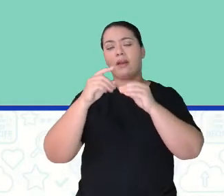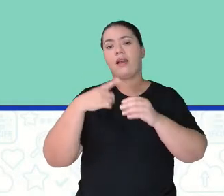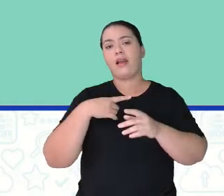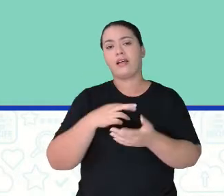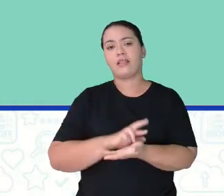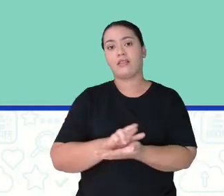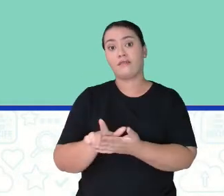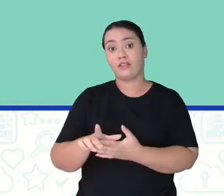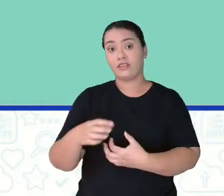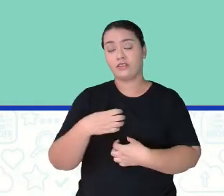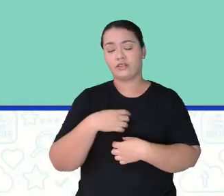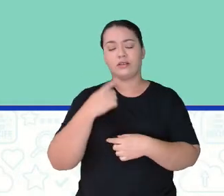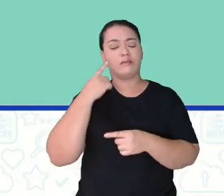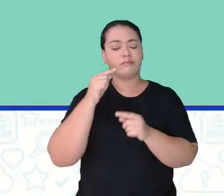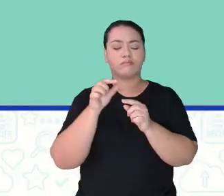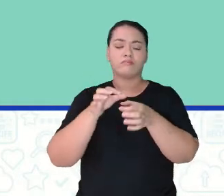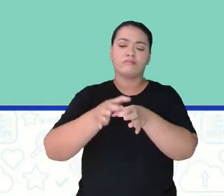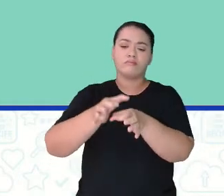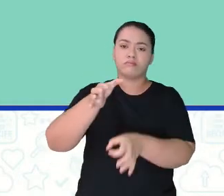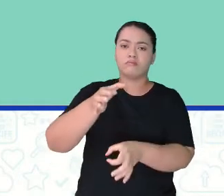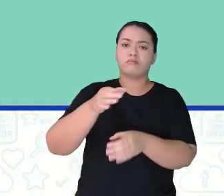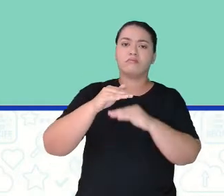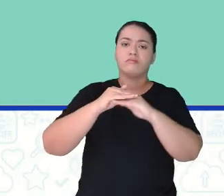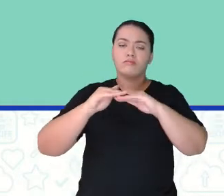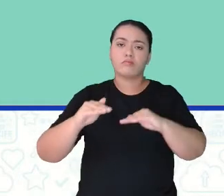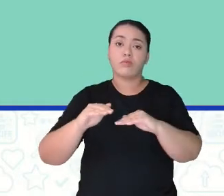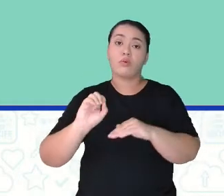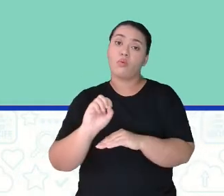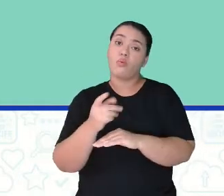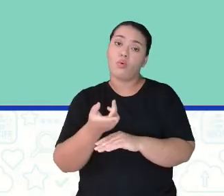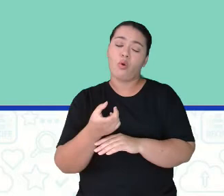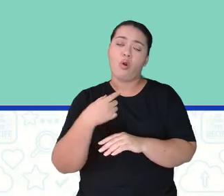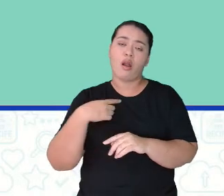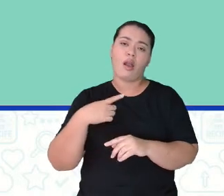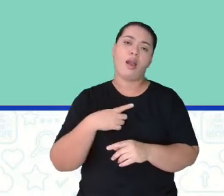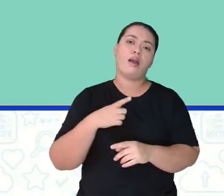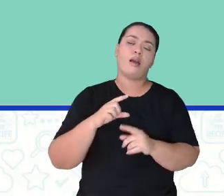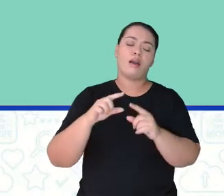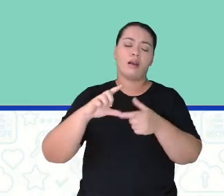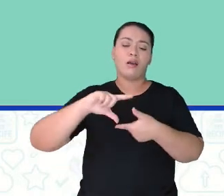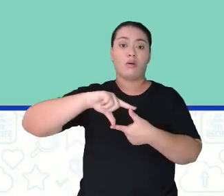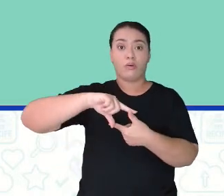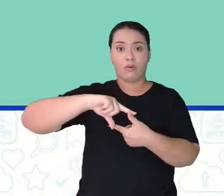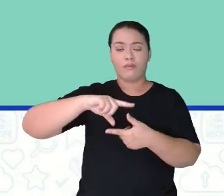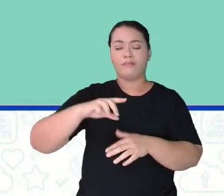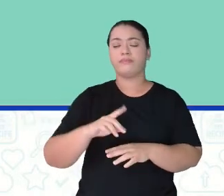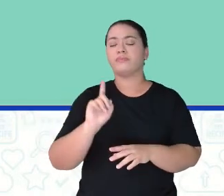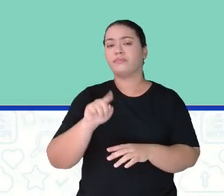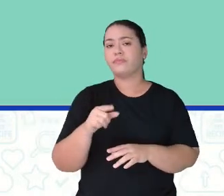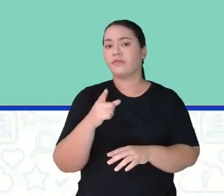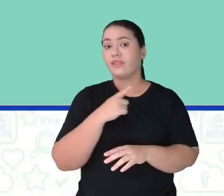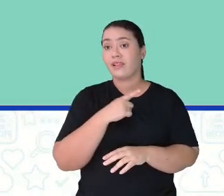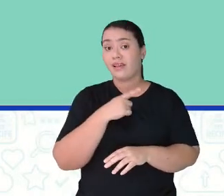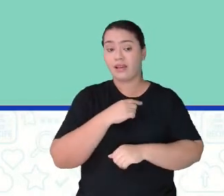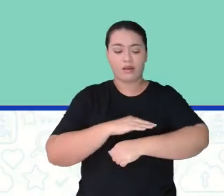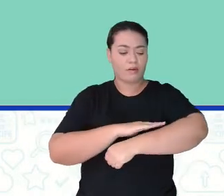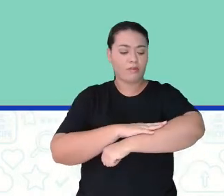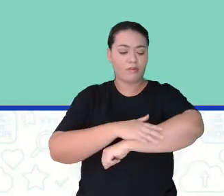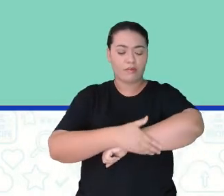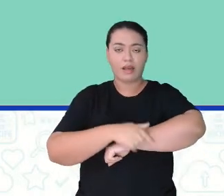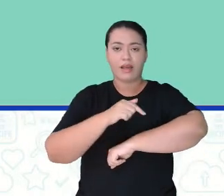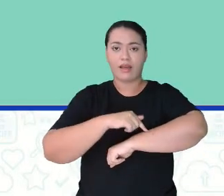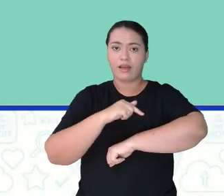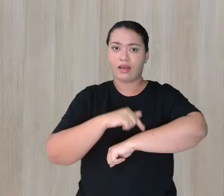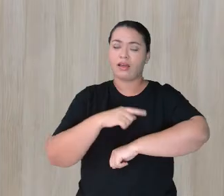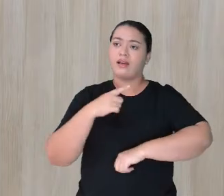formas, cilíndricas, achatadas ou cúbicas. Então, aí é um tecido realmente de